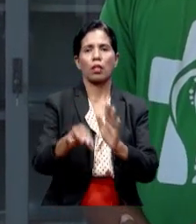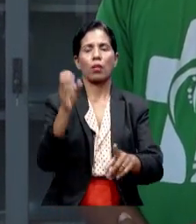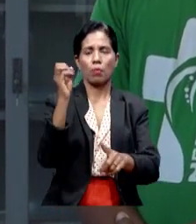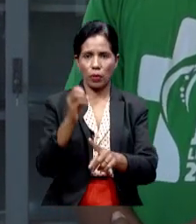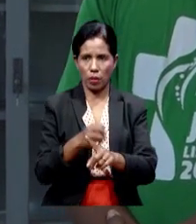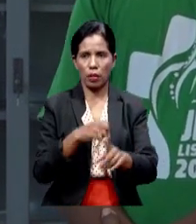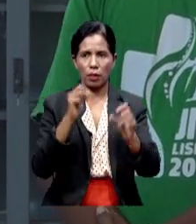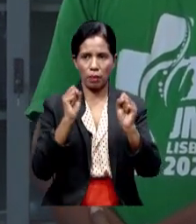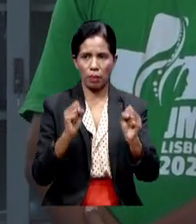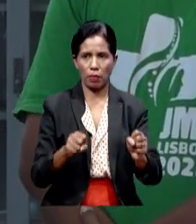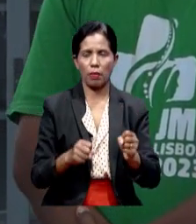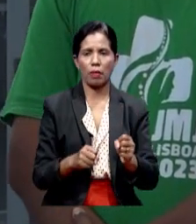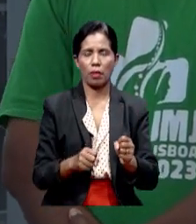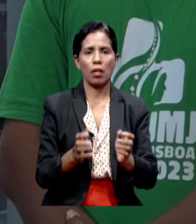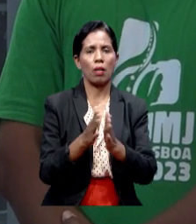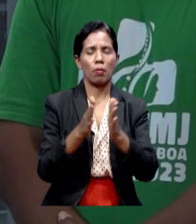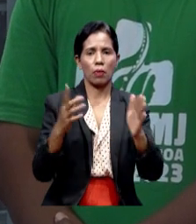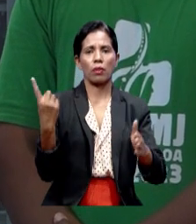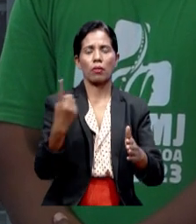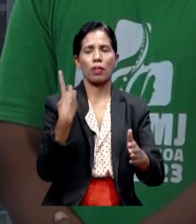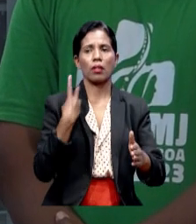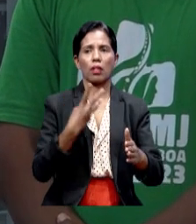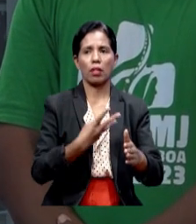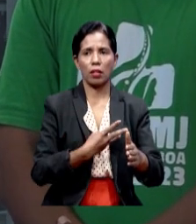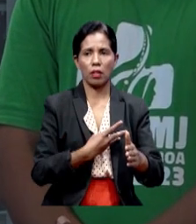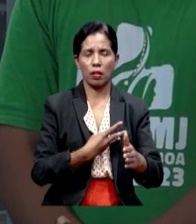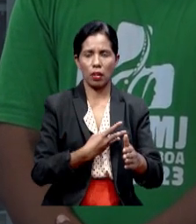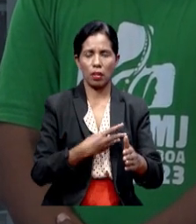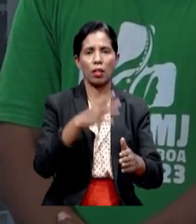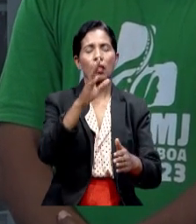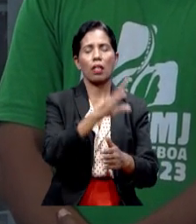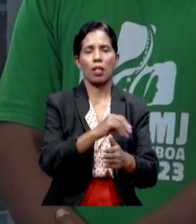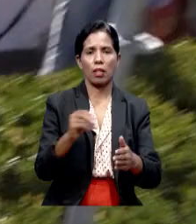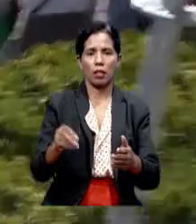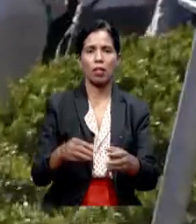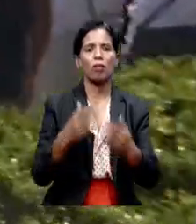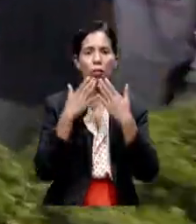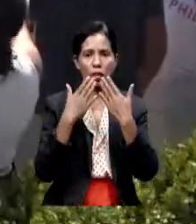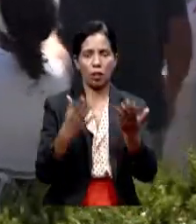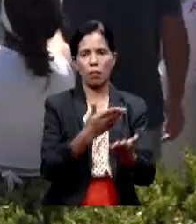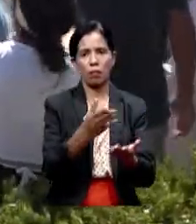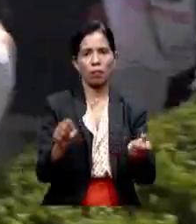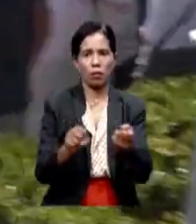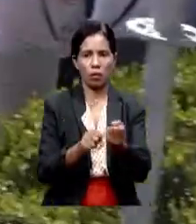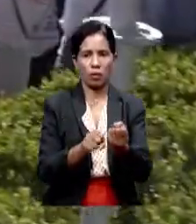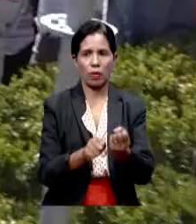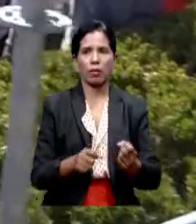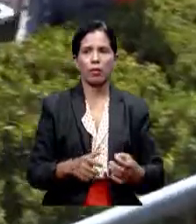bela rabot na fada de grupo e banene agradecer para mim outro em esforço.